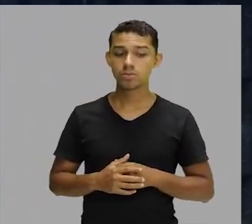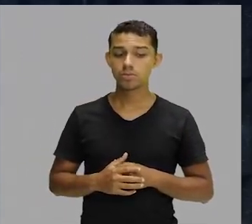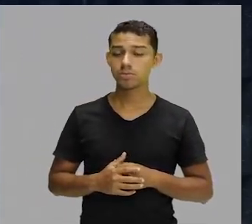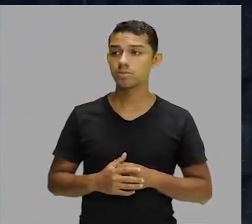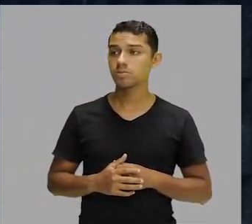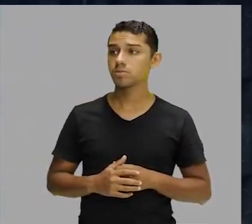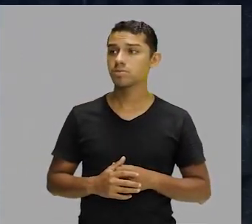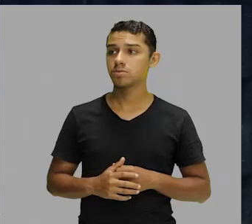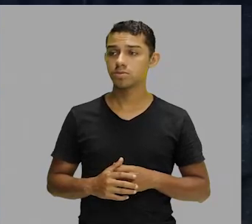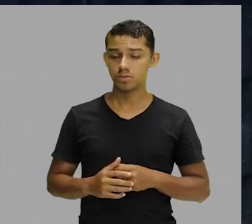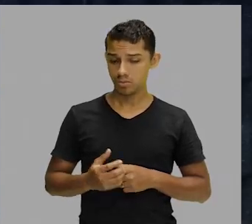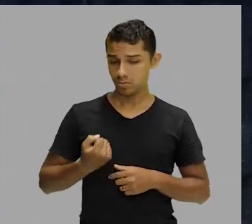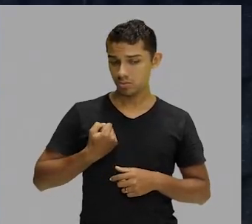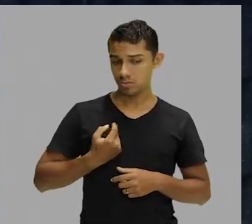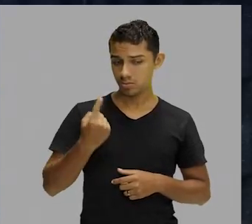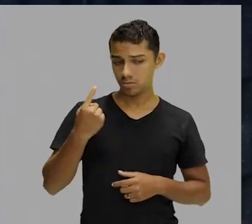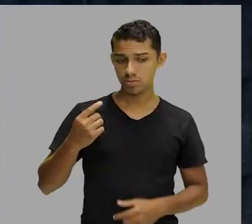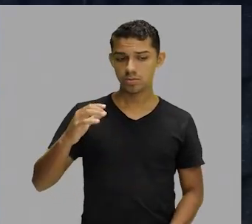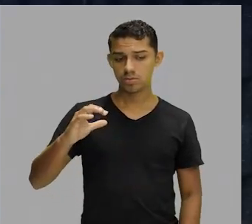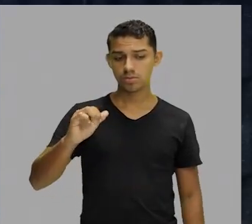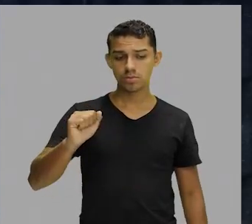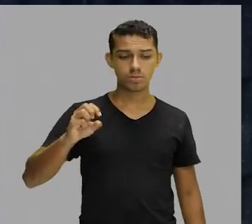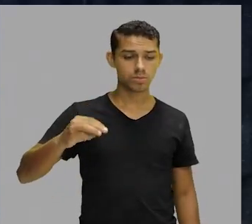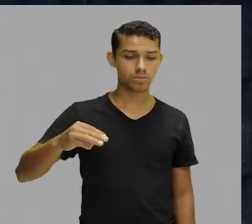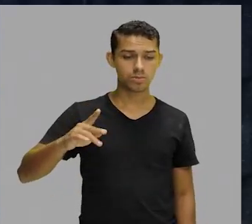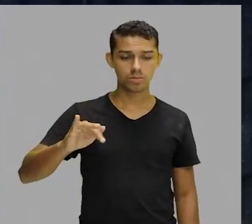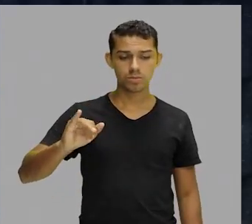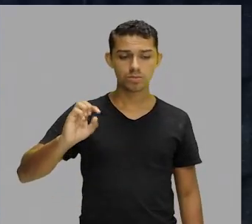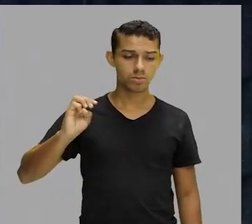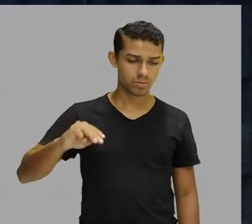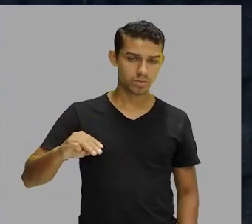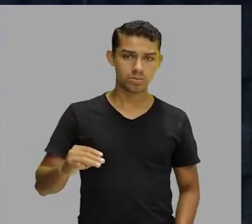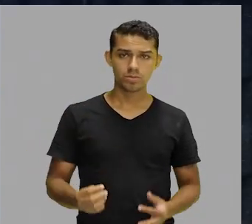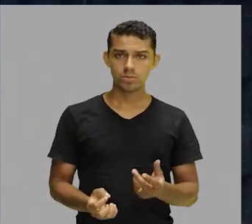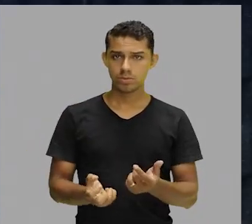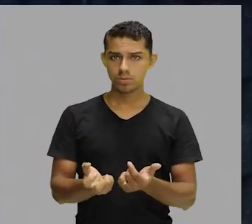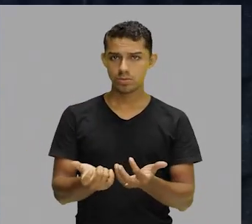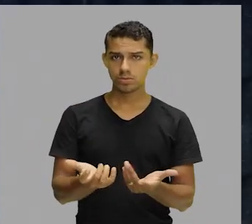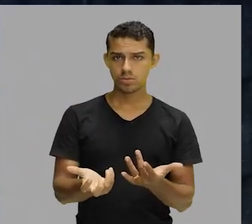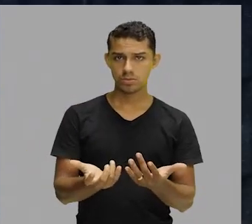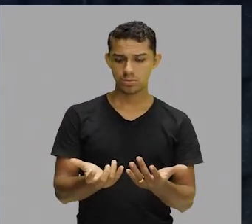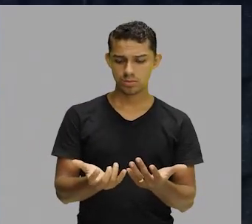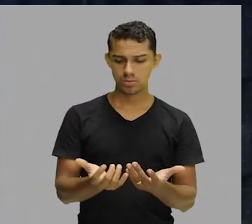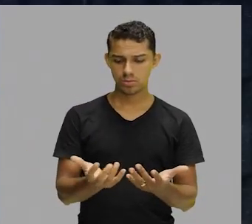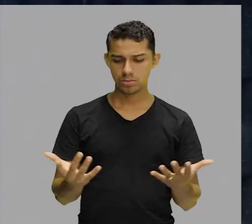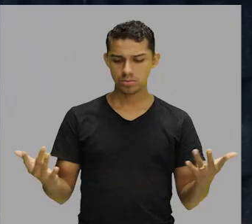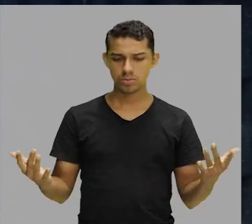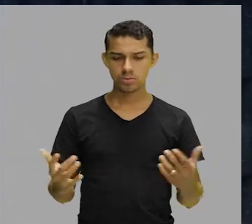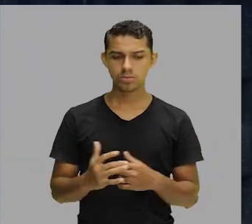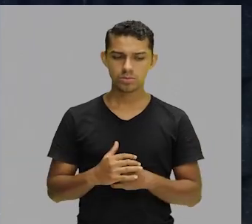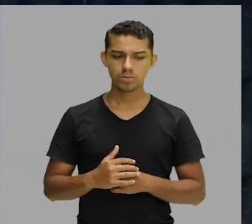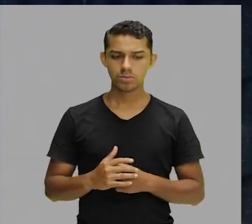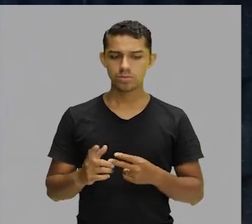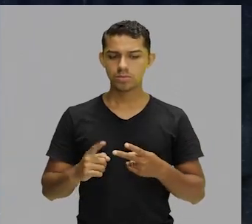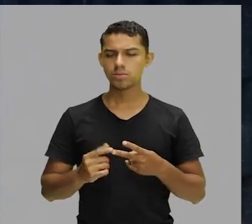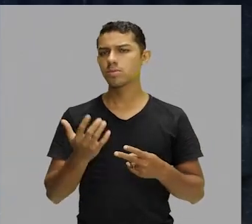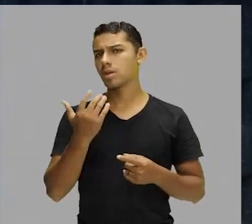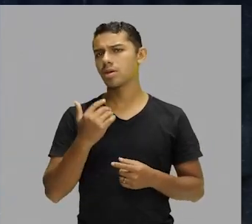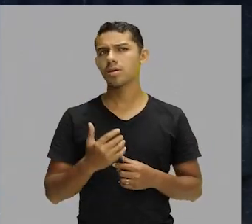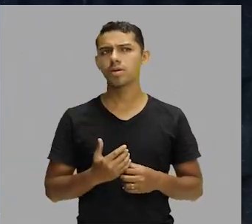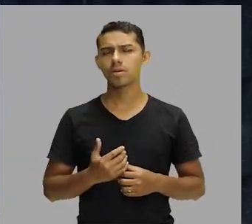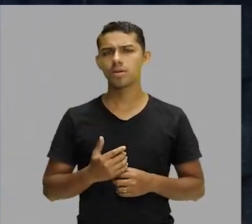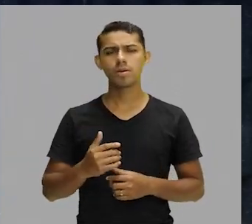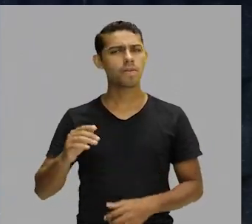B, o número 1 seria o capim. O capim, que está servindo de alimento para o besouro. Olha só,